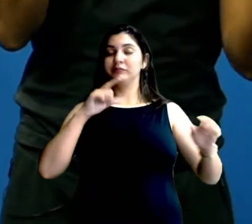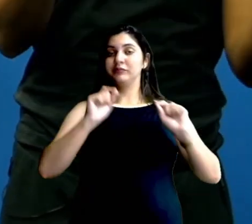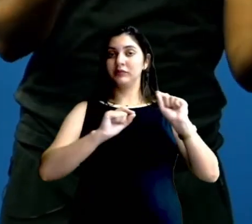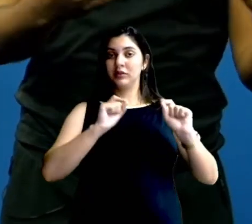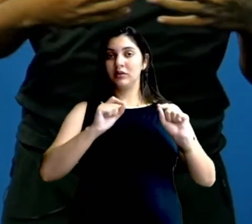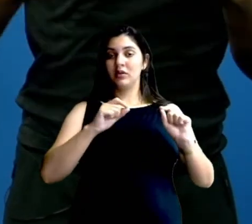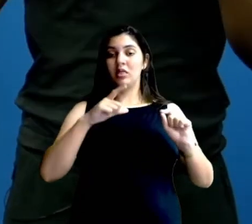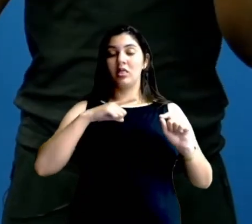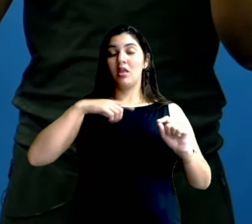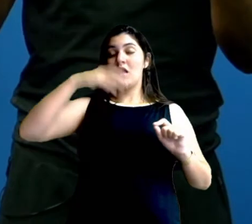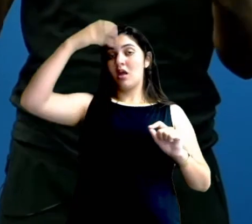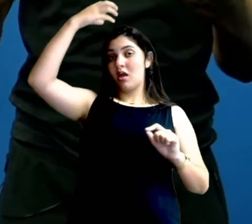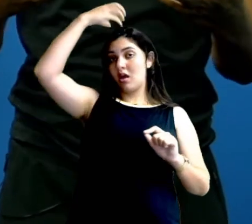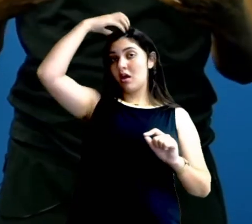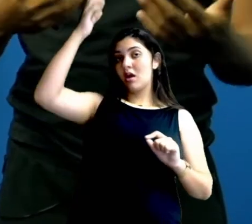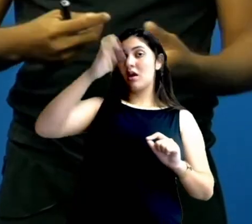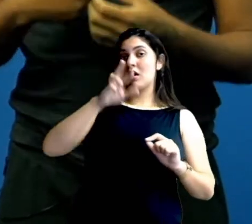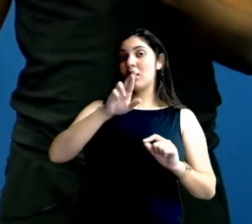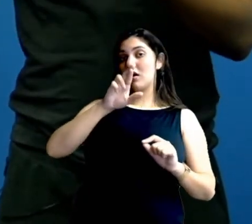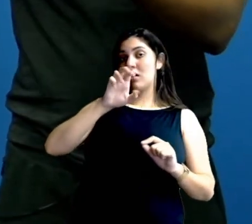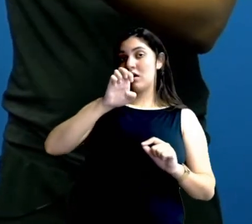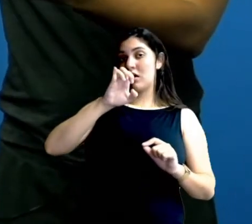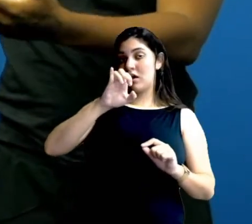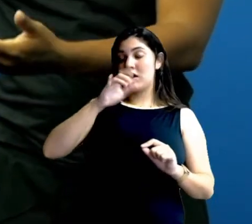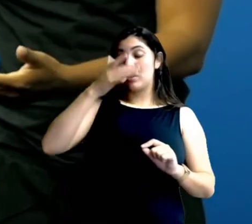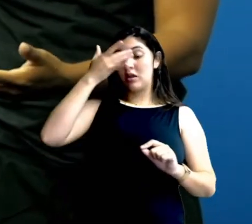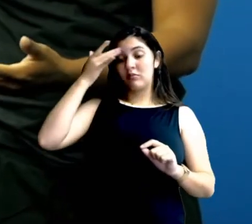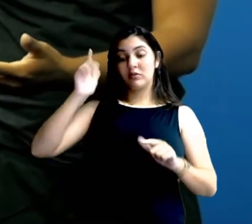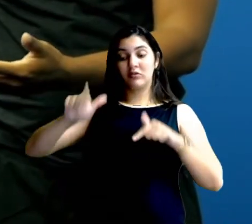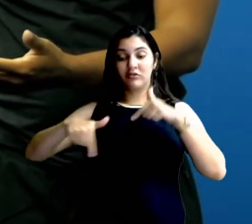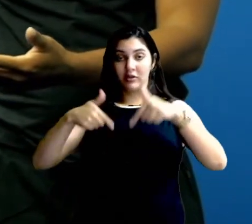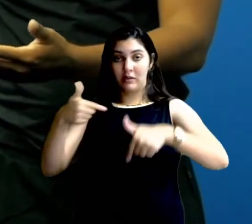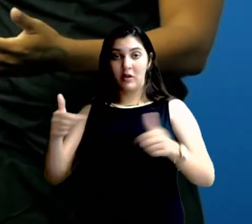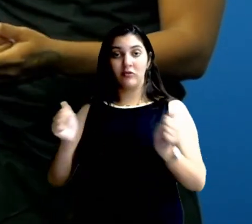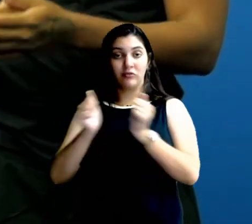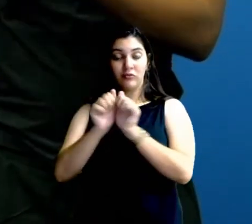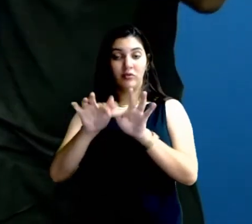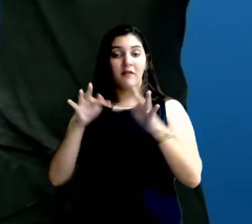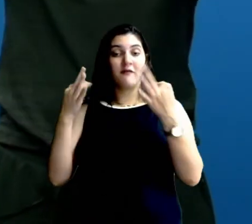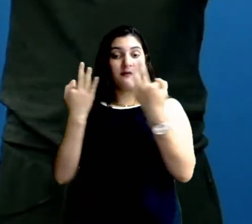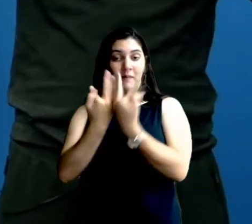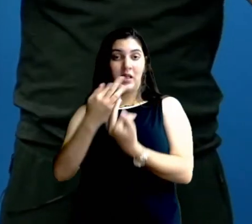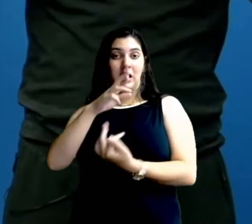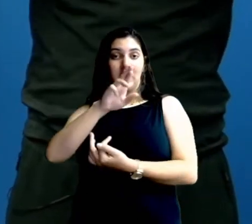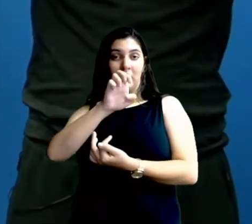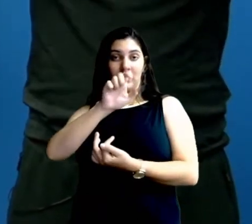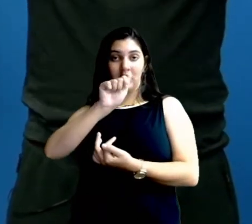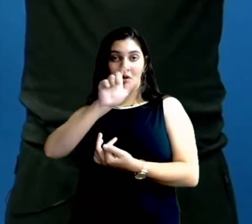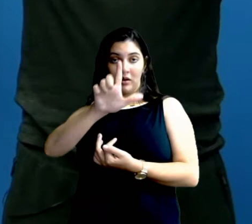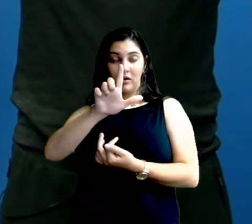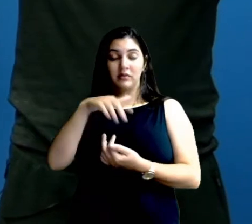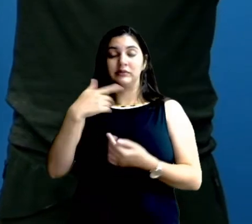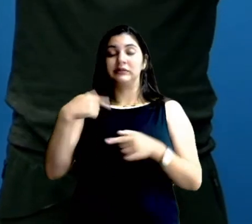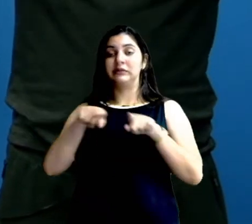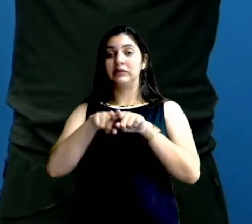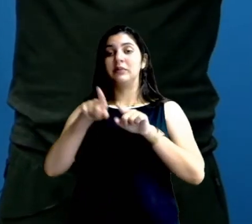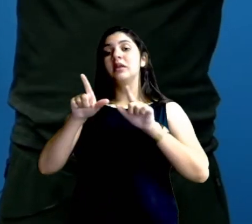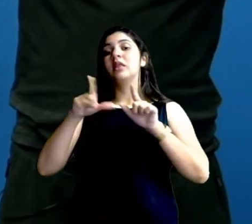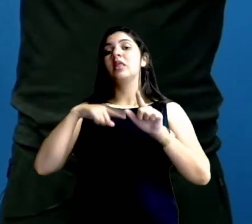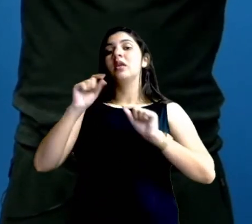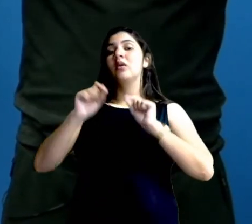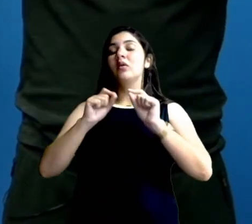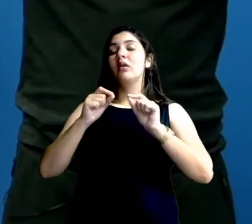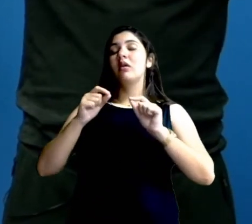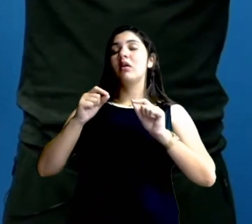temos Reis e os altos funcionários ligado à família real tá abaixo deles vinham